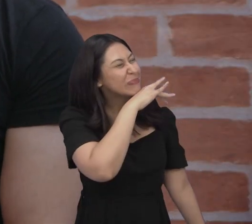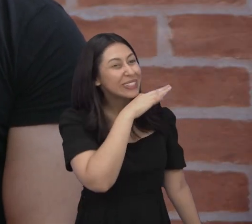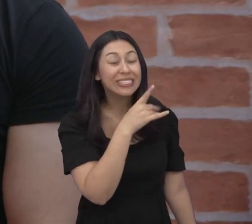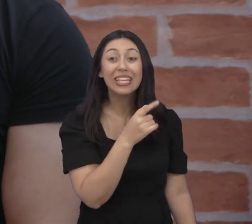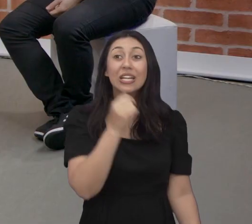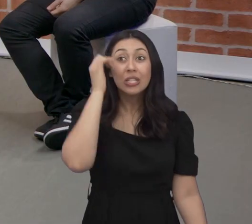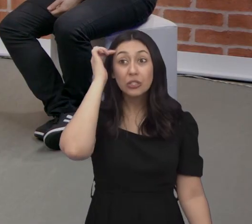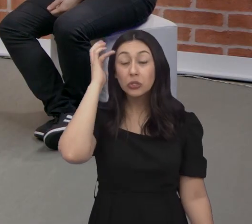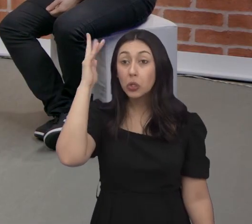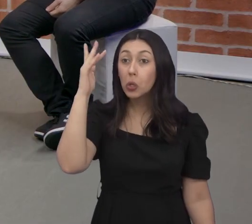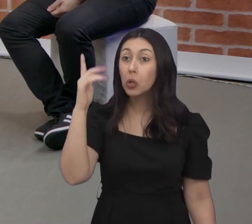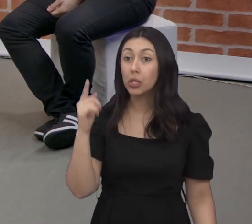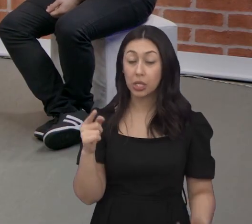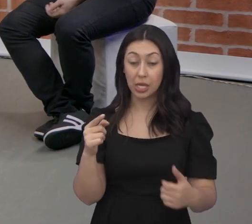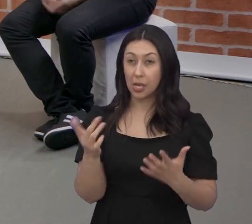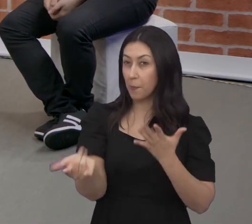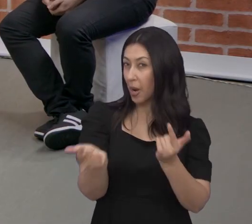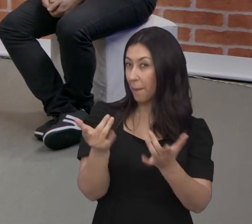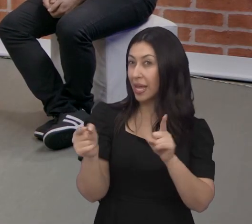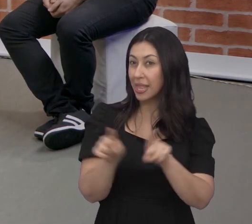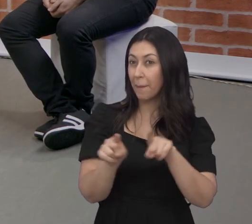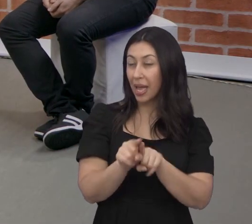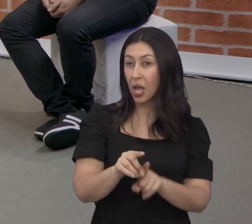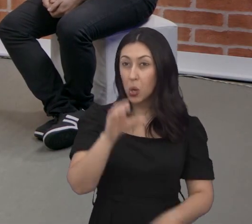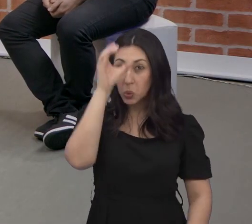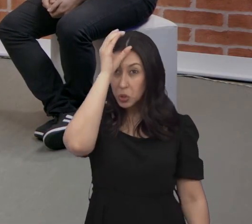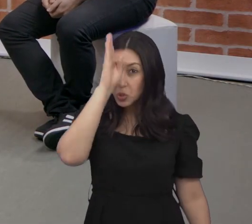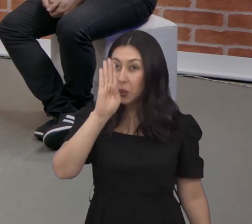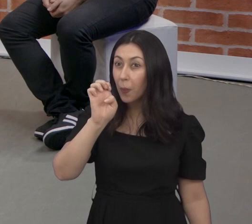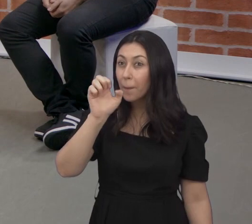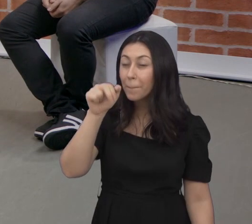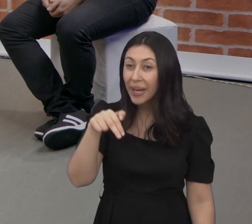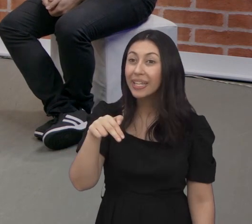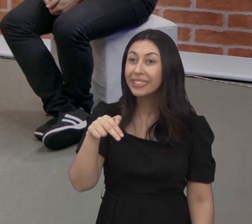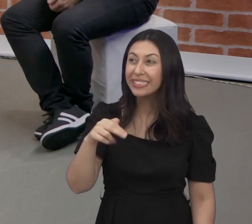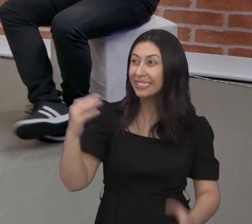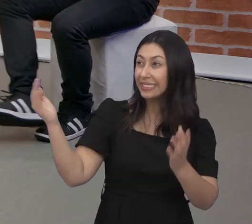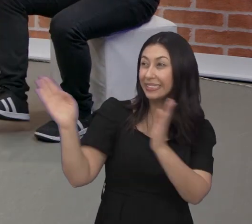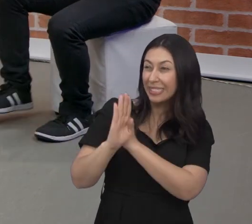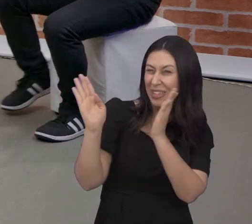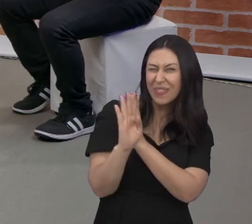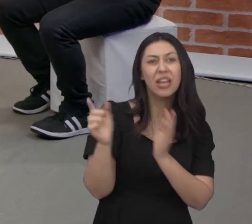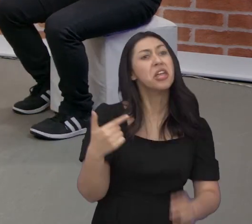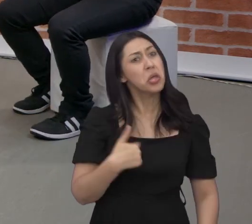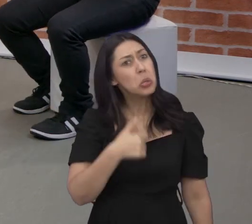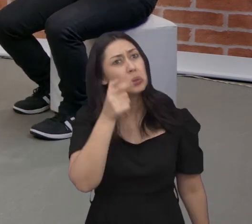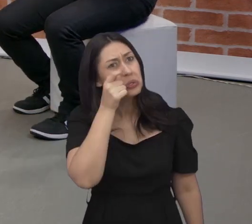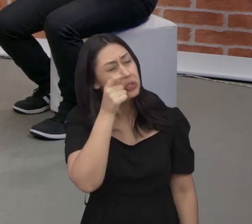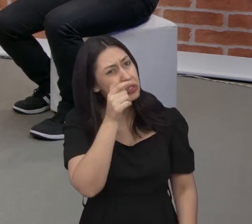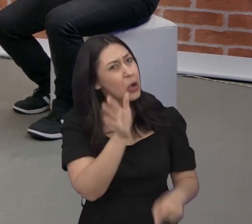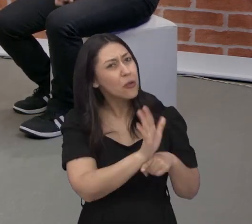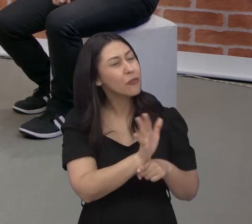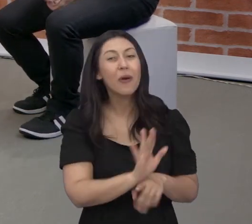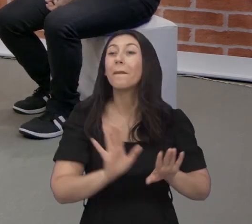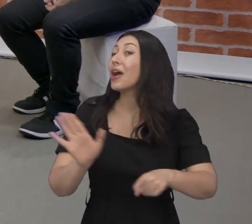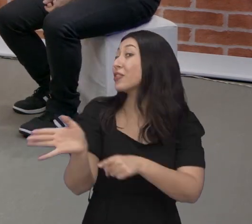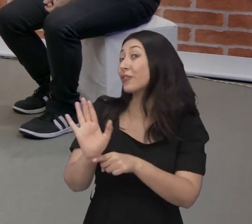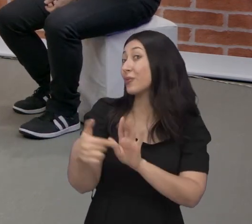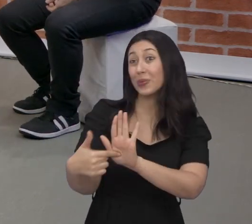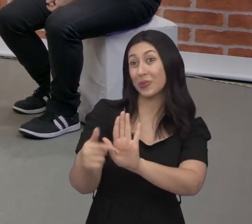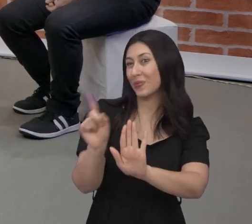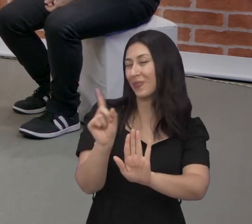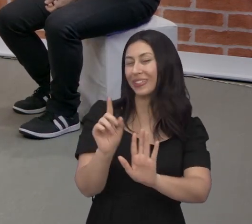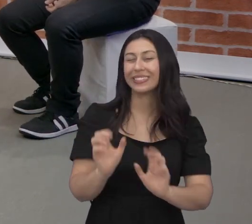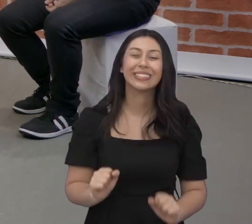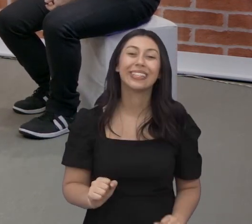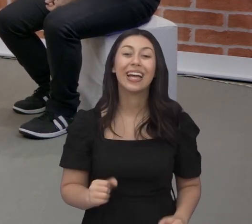que ele e o tio dele estavam sendo perseguidos Olha. pelo Groot. Eu que Olha assisti aí. esse filme várias vezes, eu não Mas me não lembrei. tinha, né? Não tinha esse pesadelo, então não tinha como saber.